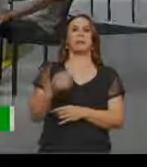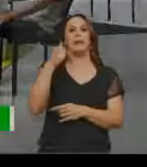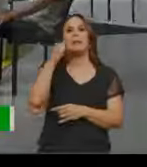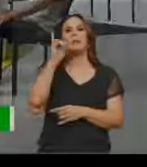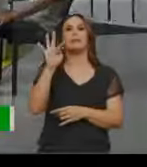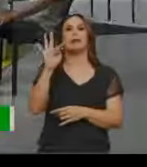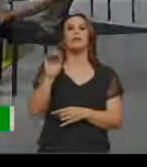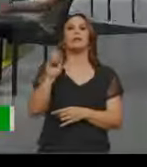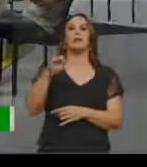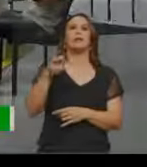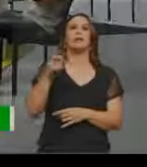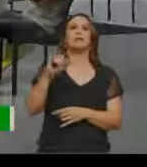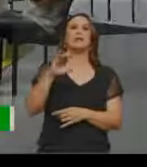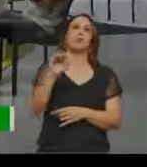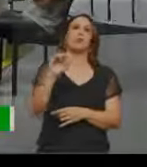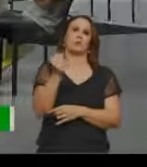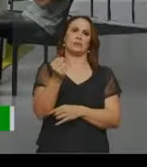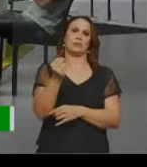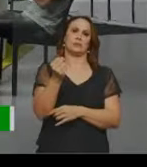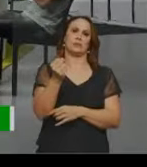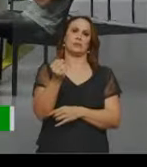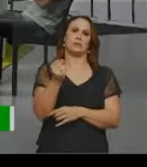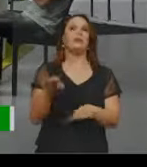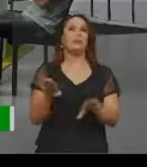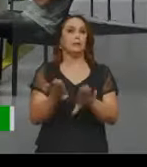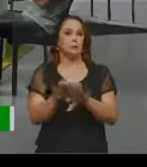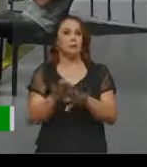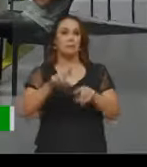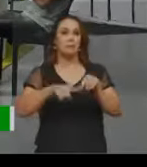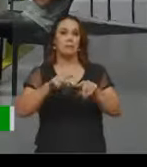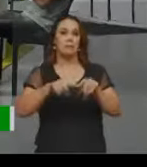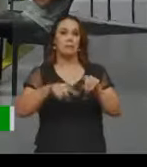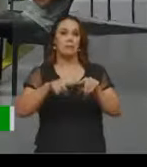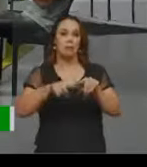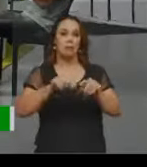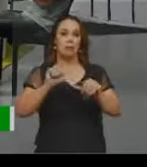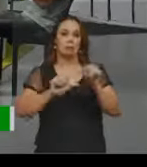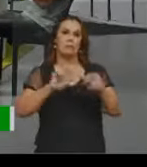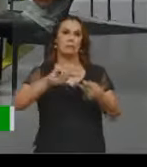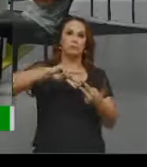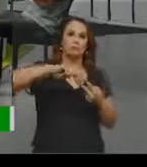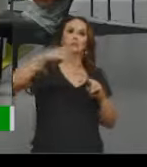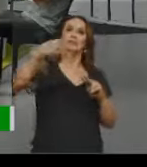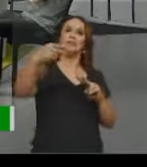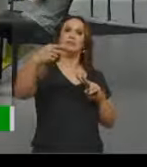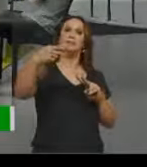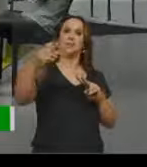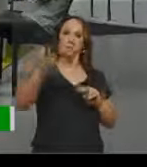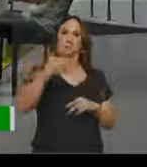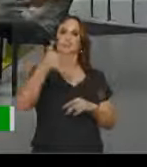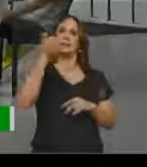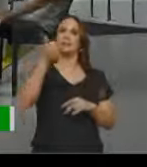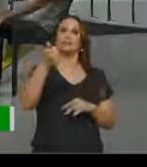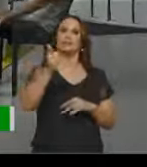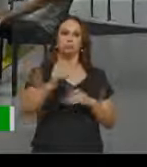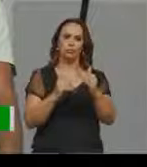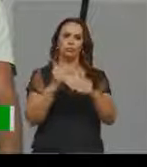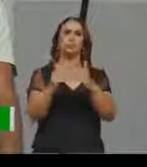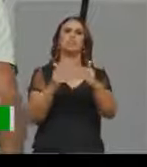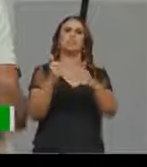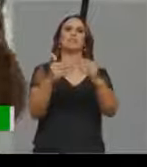mesmo a melhoria dos materiais transgênicos para que você possa trabalhar com um melhoramento